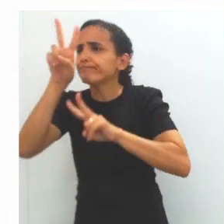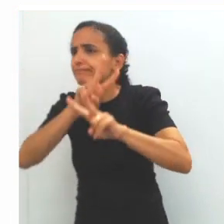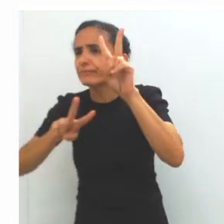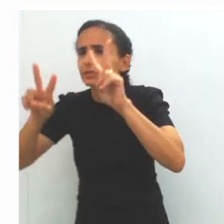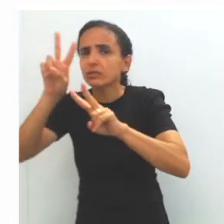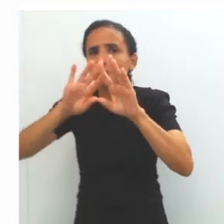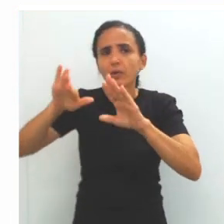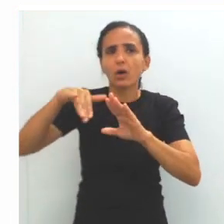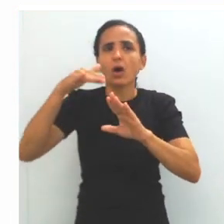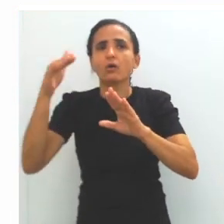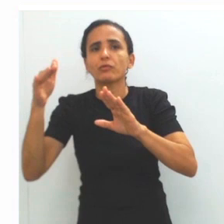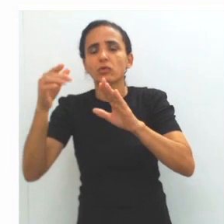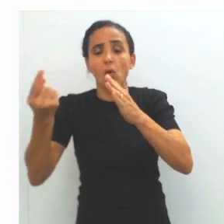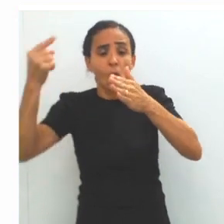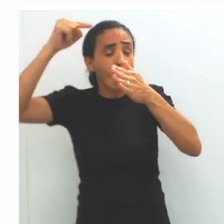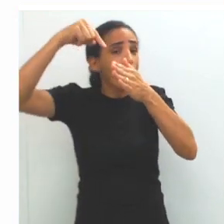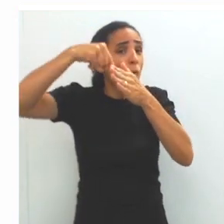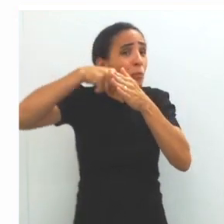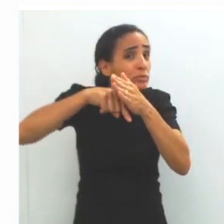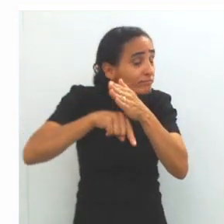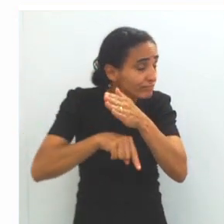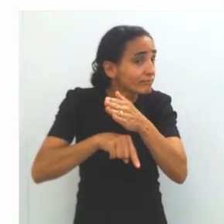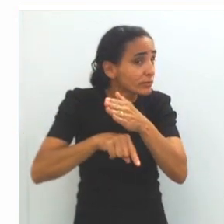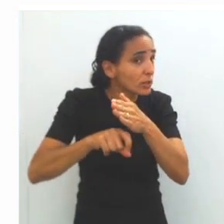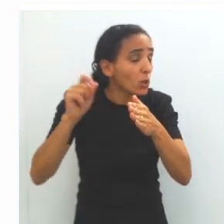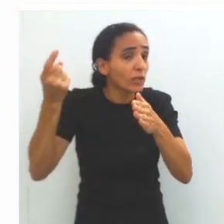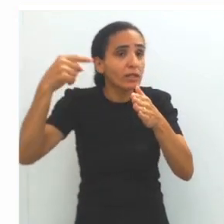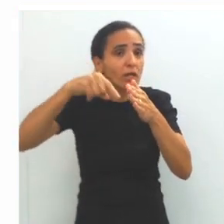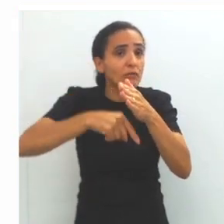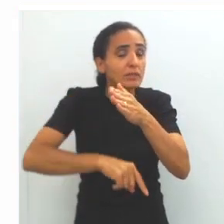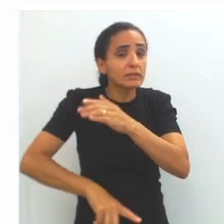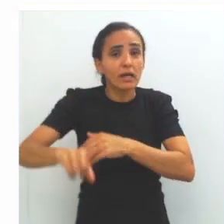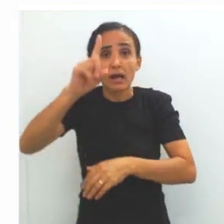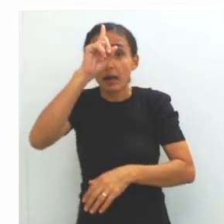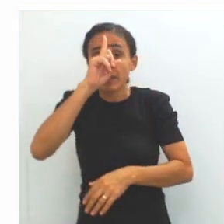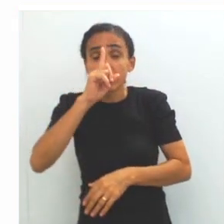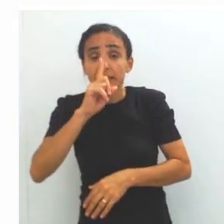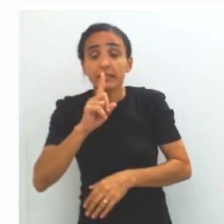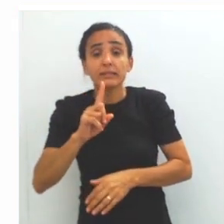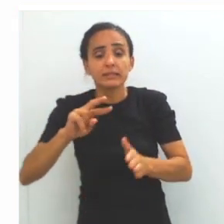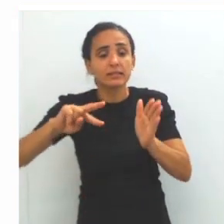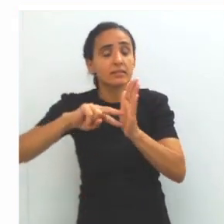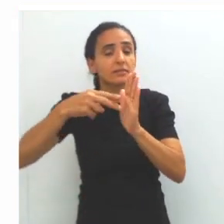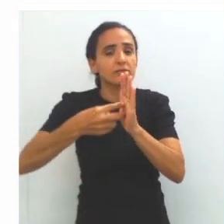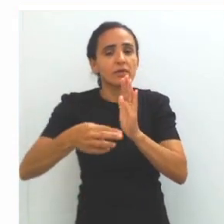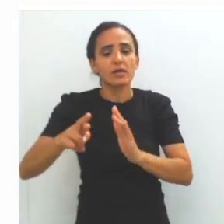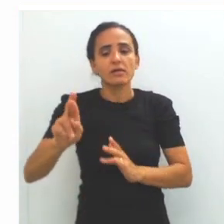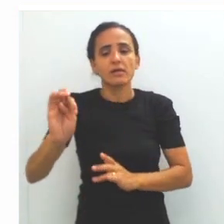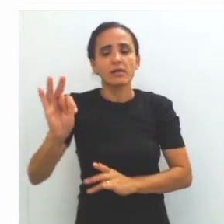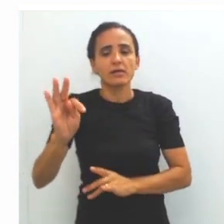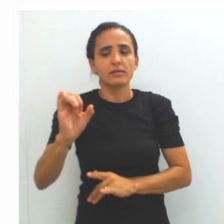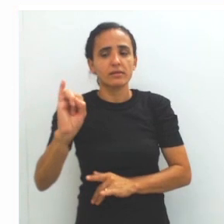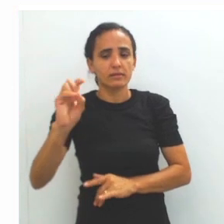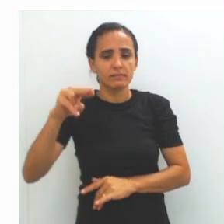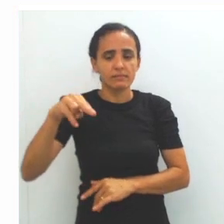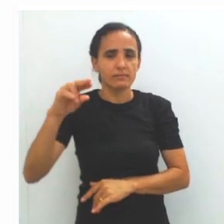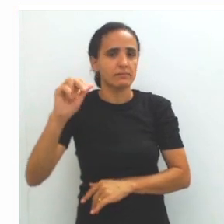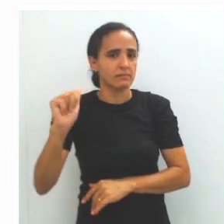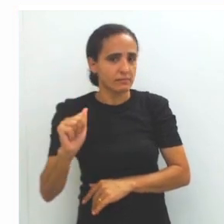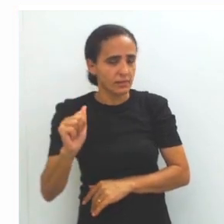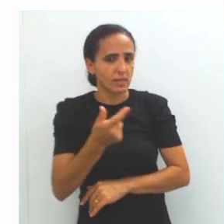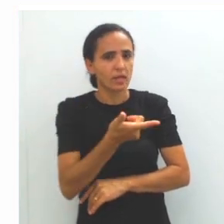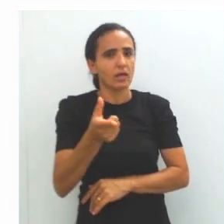Joga essa imagem até um fundão. O que é que tem no fundão? A parte amarela, a retina. Lembra,